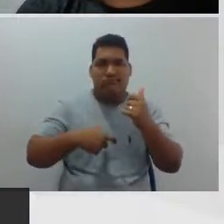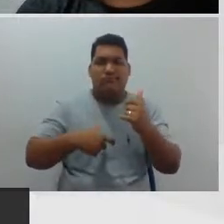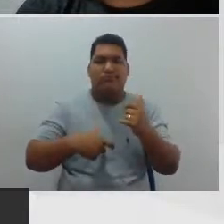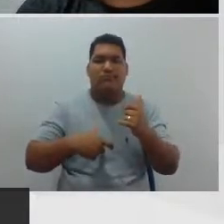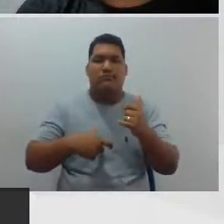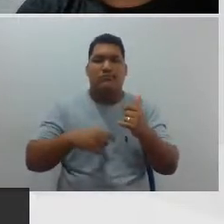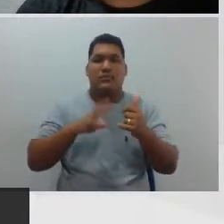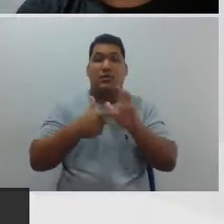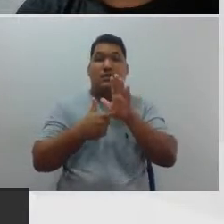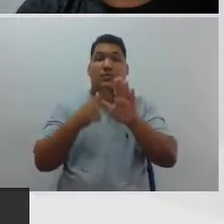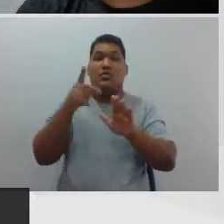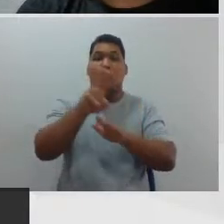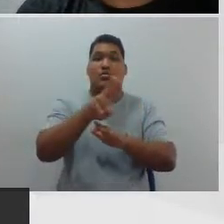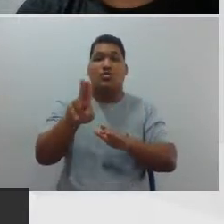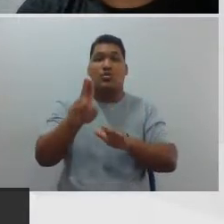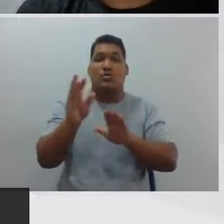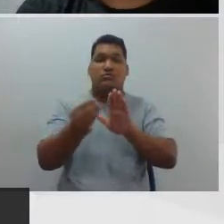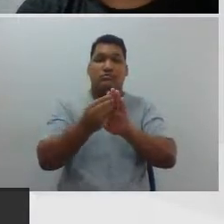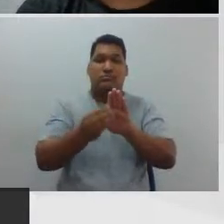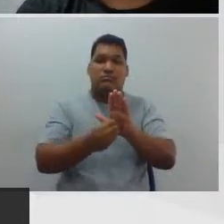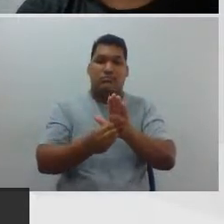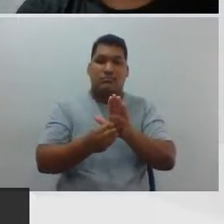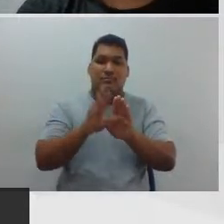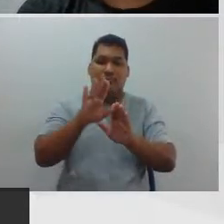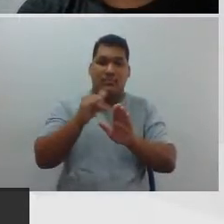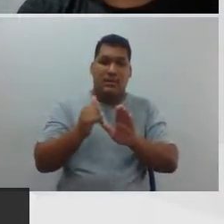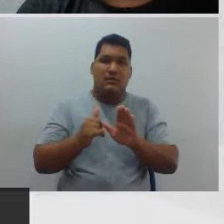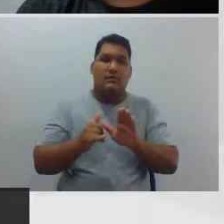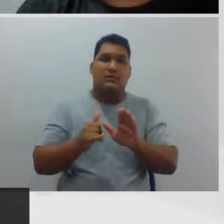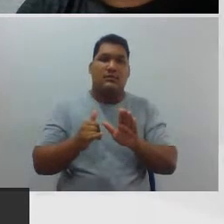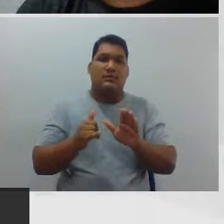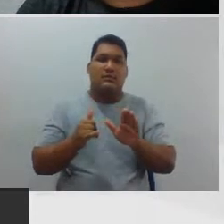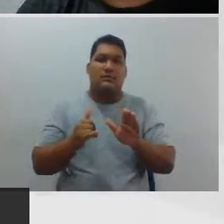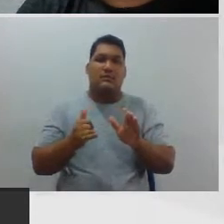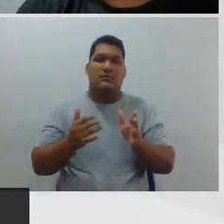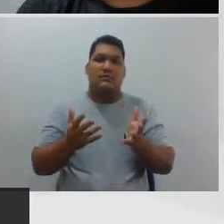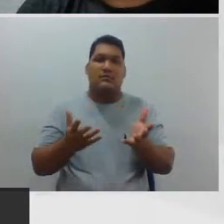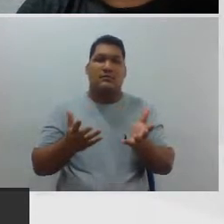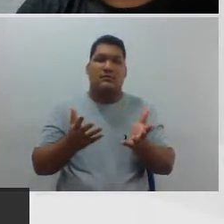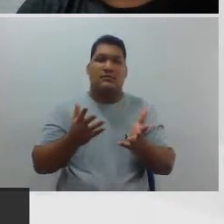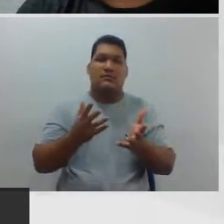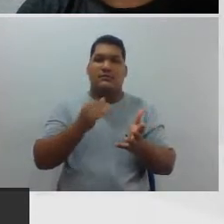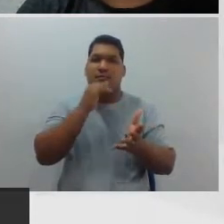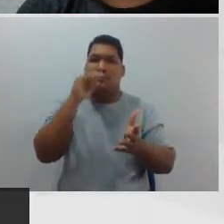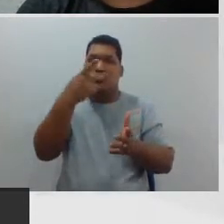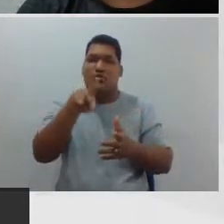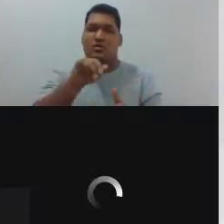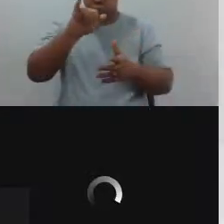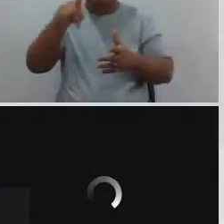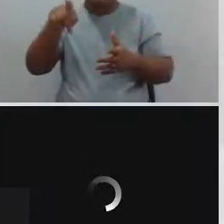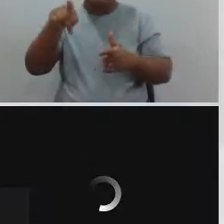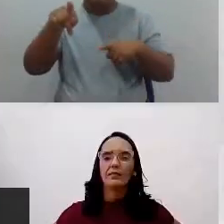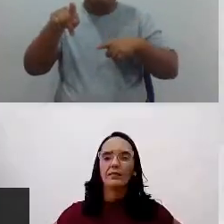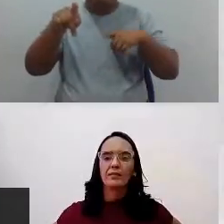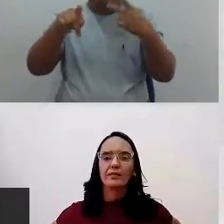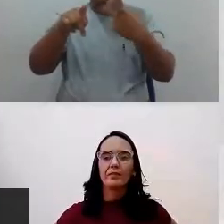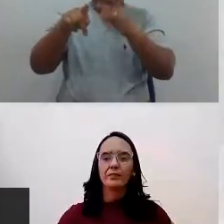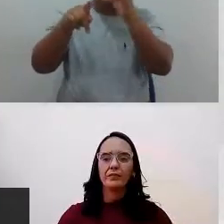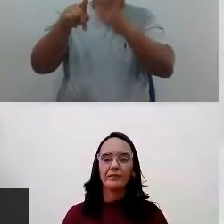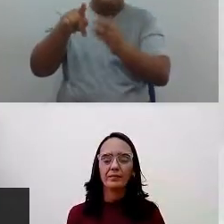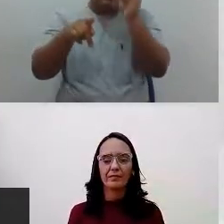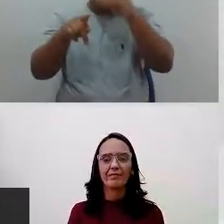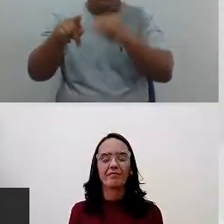o teu nome lá, mas bota o número do teu IP. Ah, não tem o teu nome, tem o teu IP. Ela não está